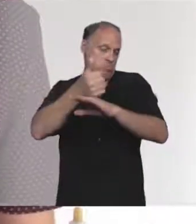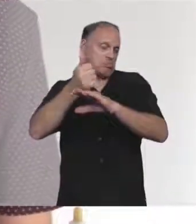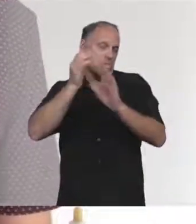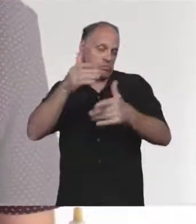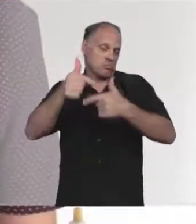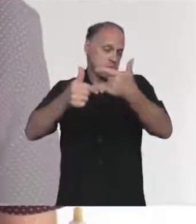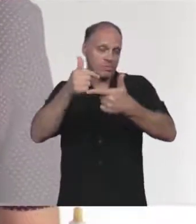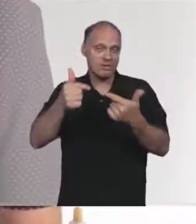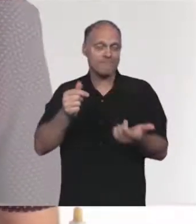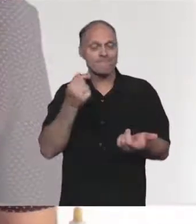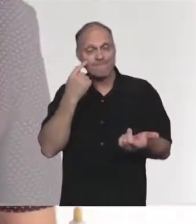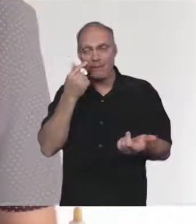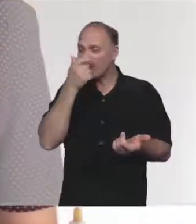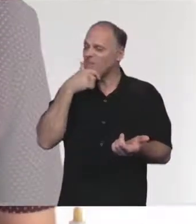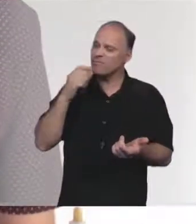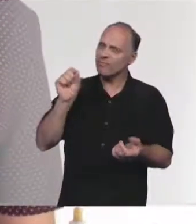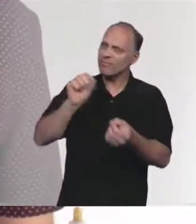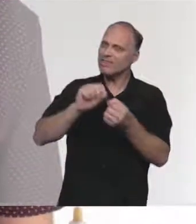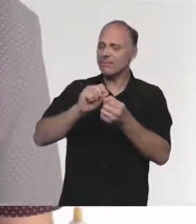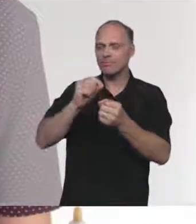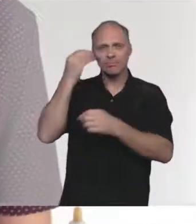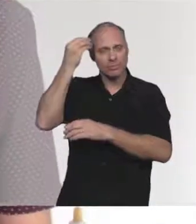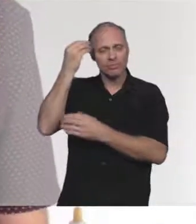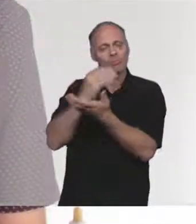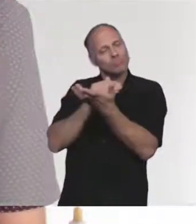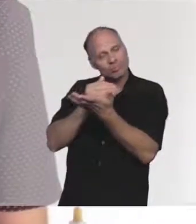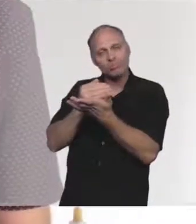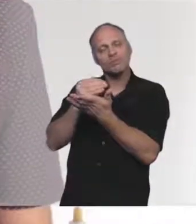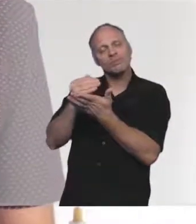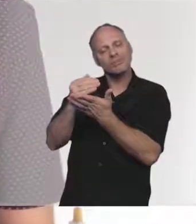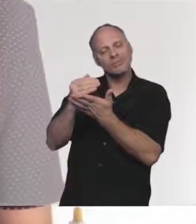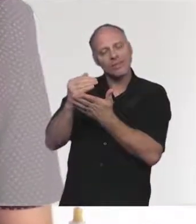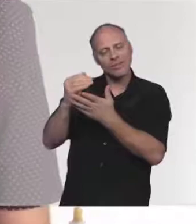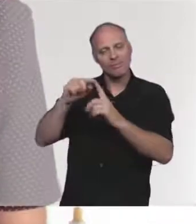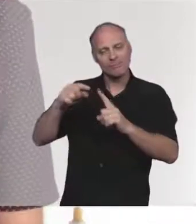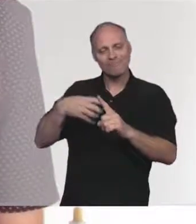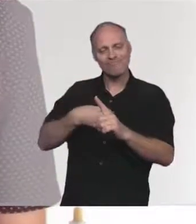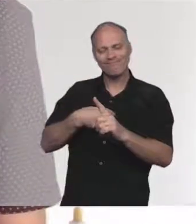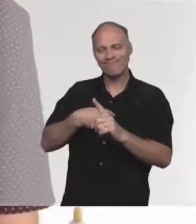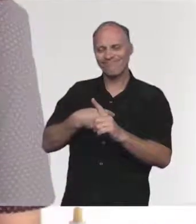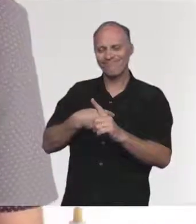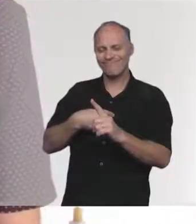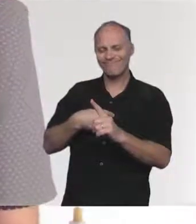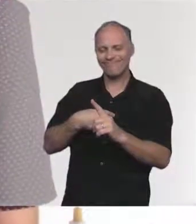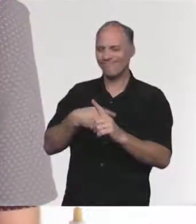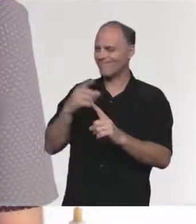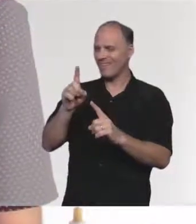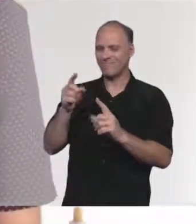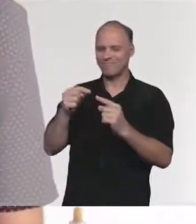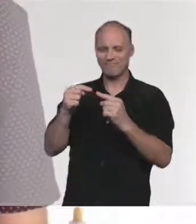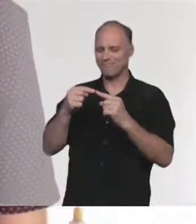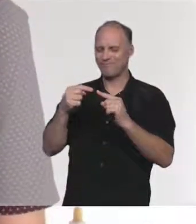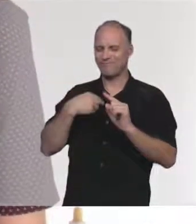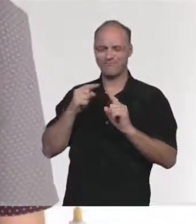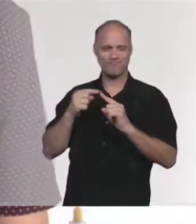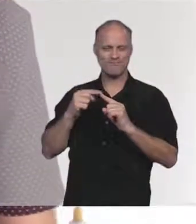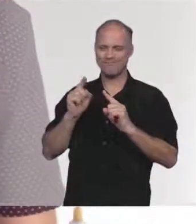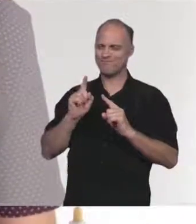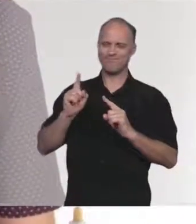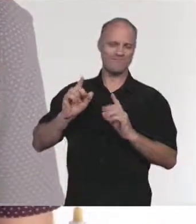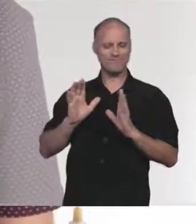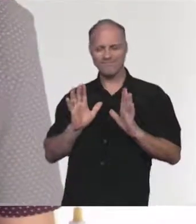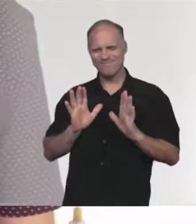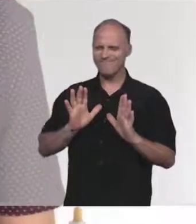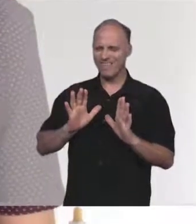tal, então vamos para psicologia. Comecei, mas eu senti que não era bem a minha praia, né? Eu acho